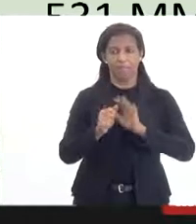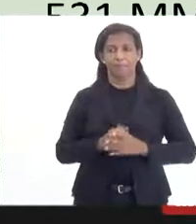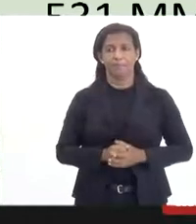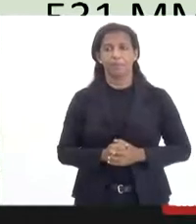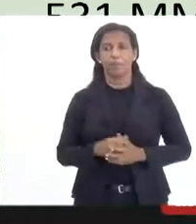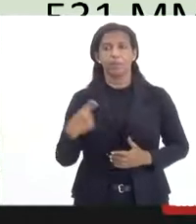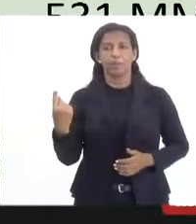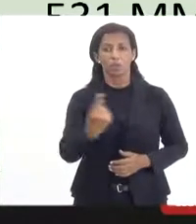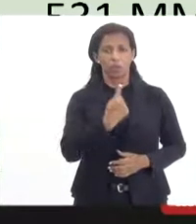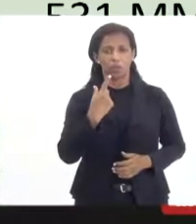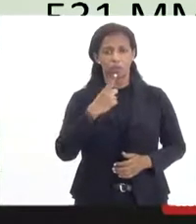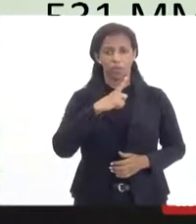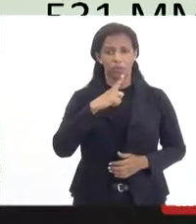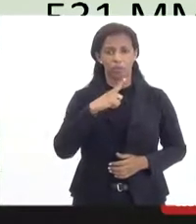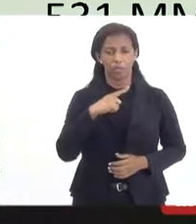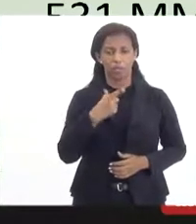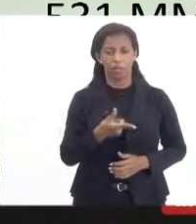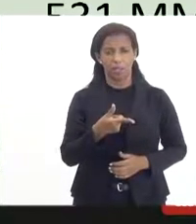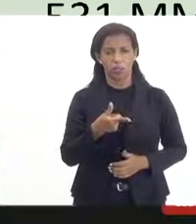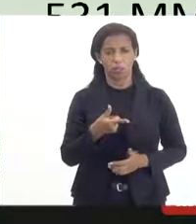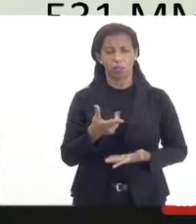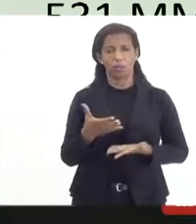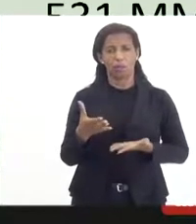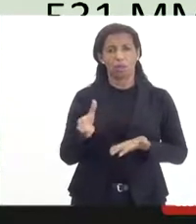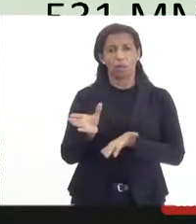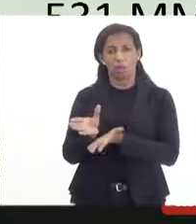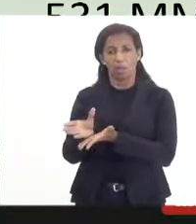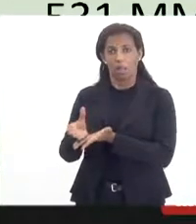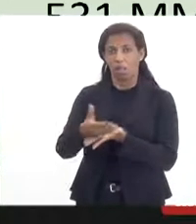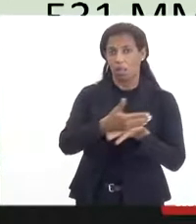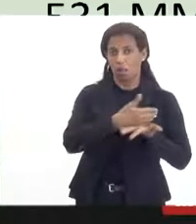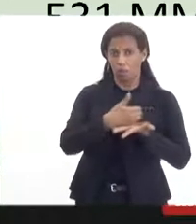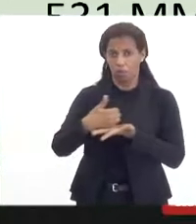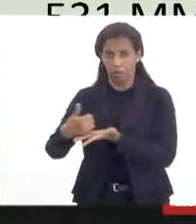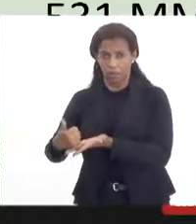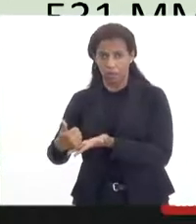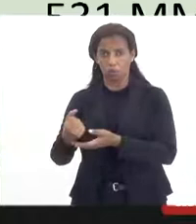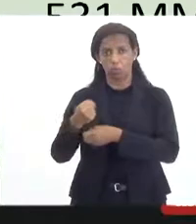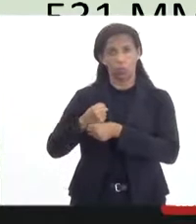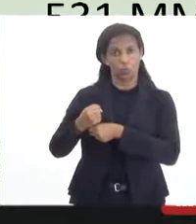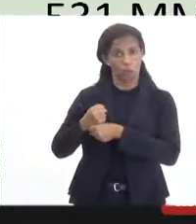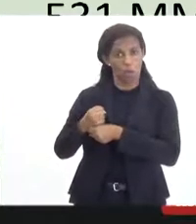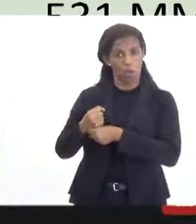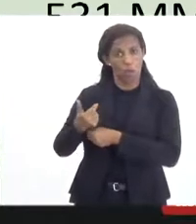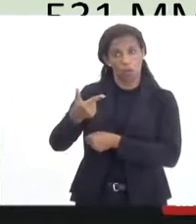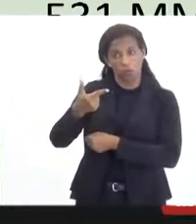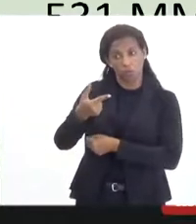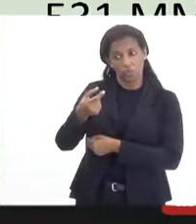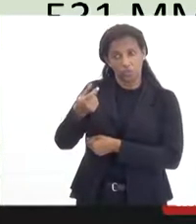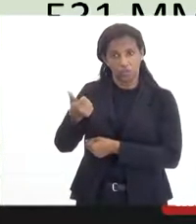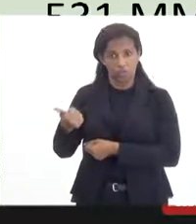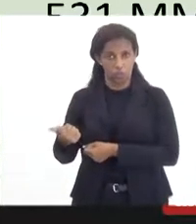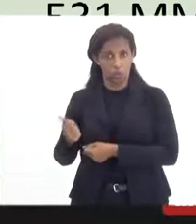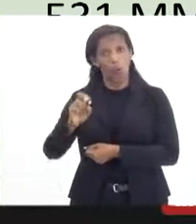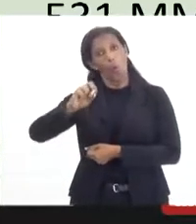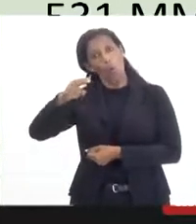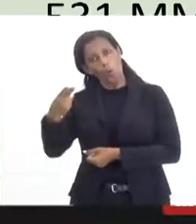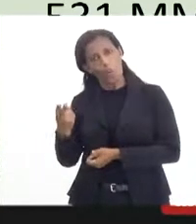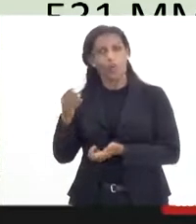Nós temos aí recolhimentos realizados no ano de 21, né, ou a realizar, tá? Então,